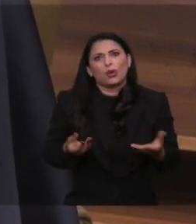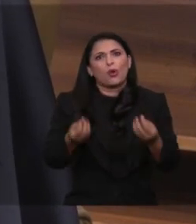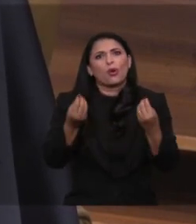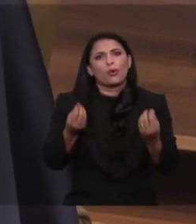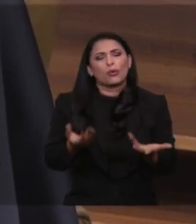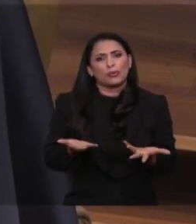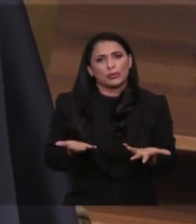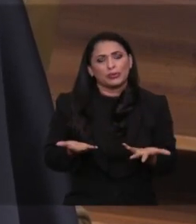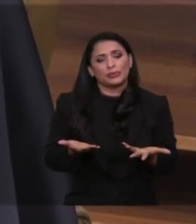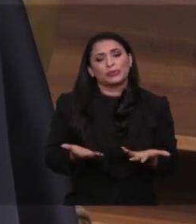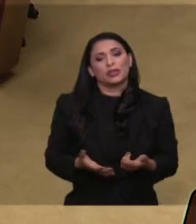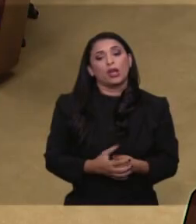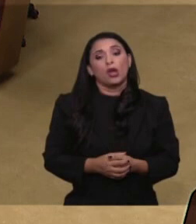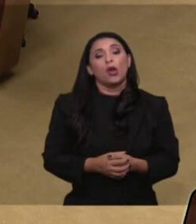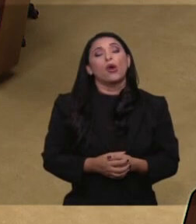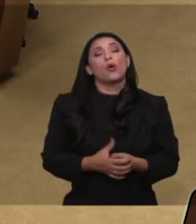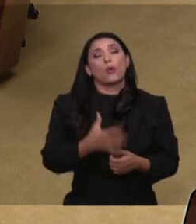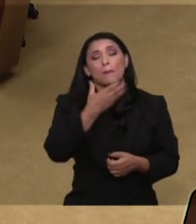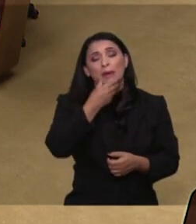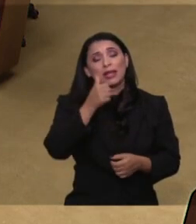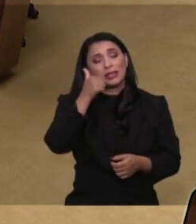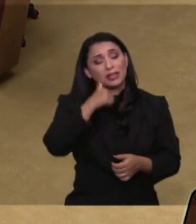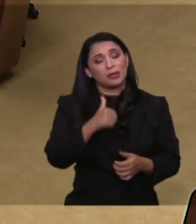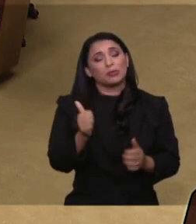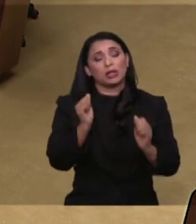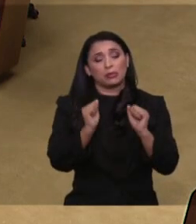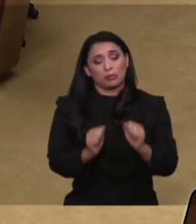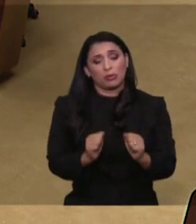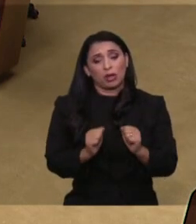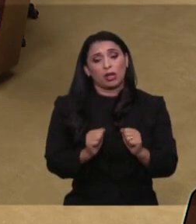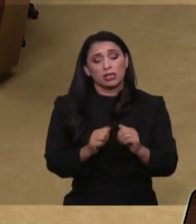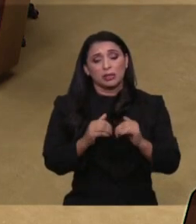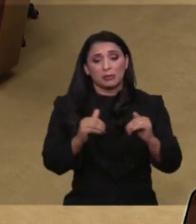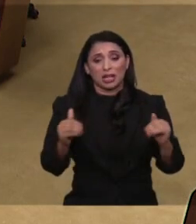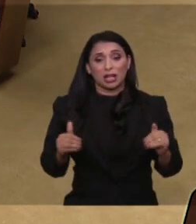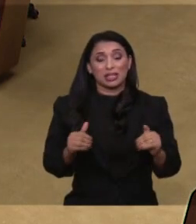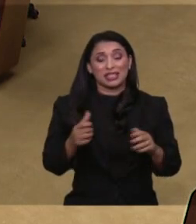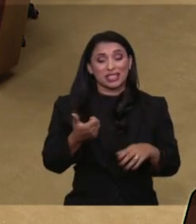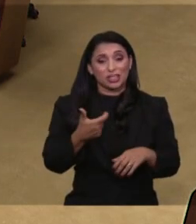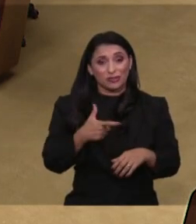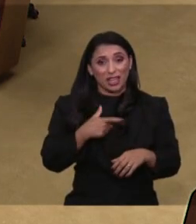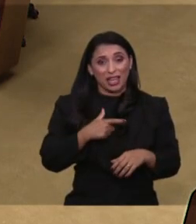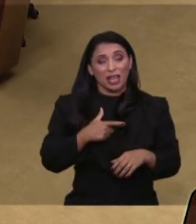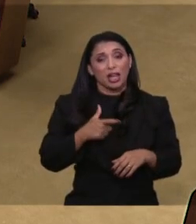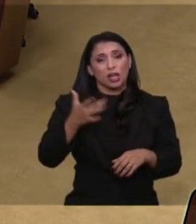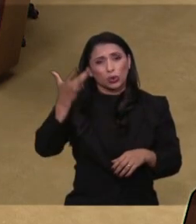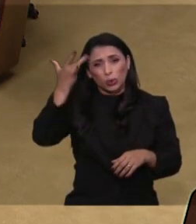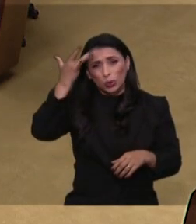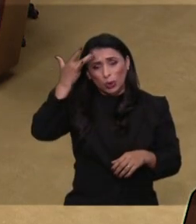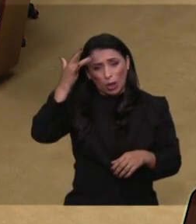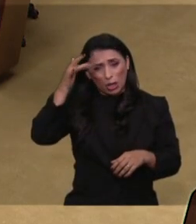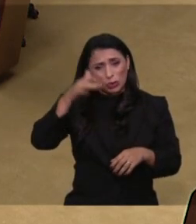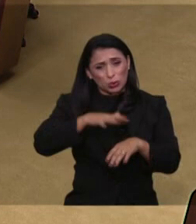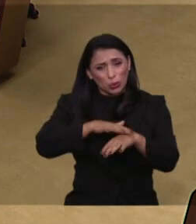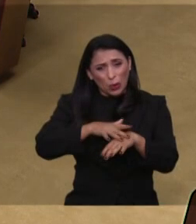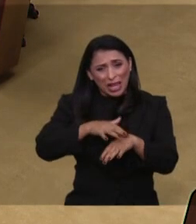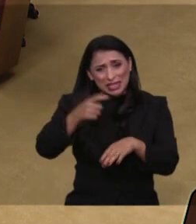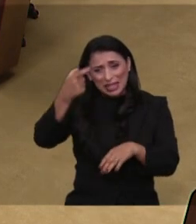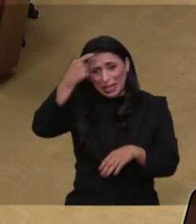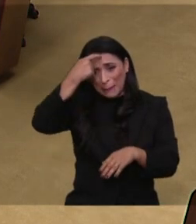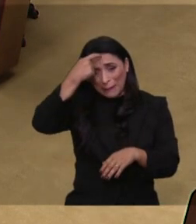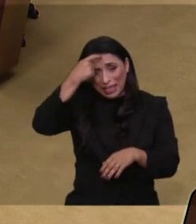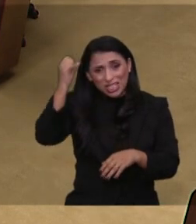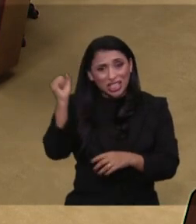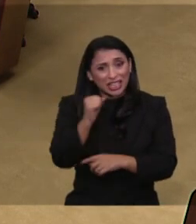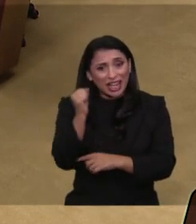O cônjuge pode ainda pedir a separação judicial quando o outro estiver acometido de doença mental grave manifestada após o casamento que torna